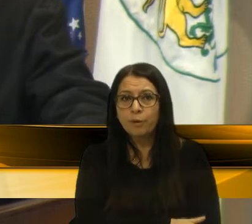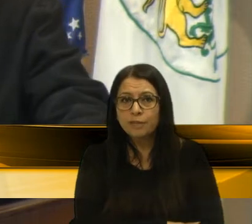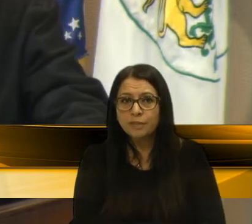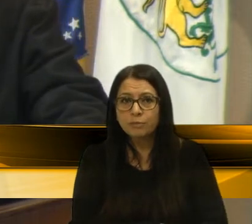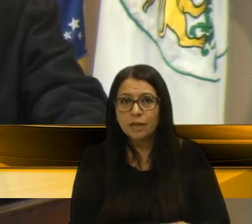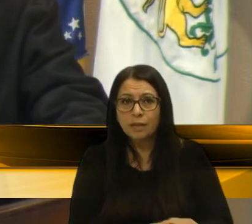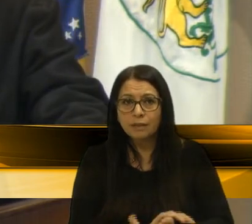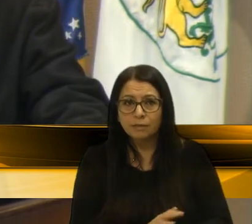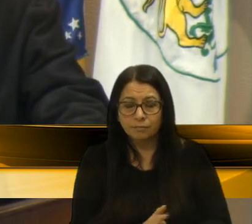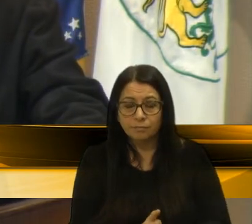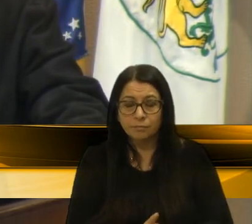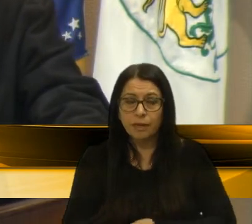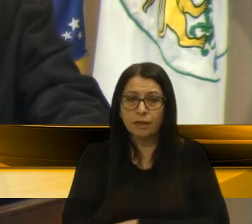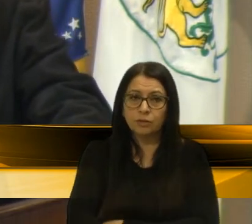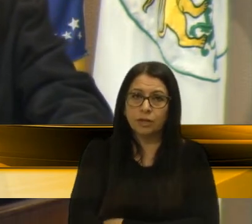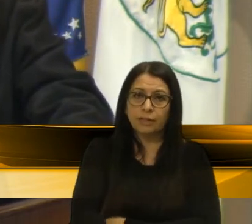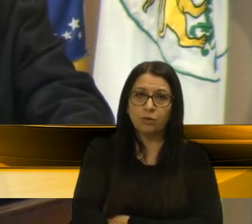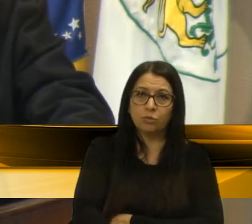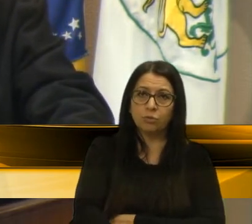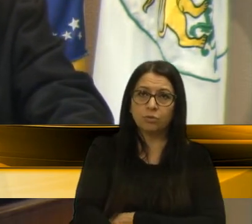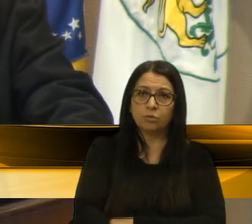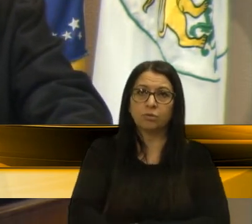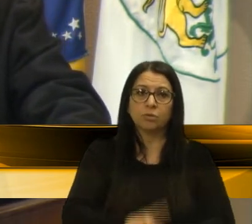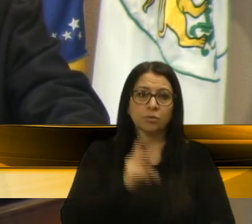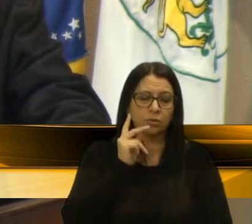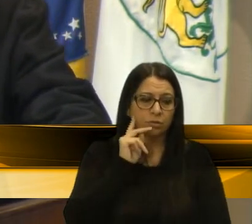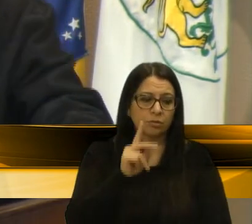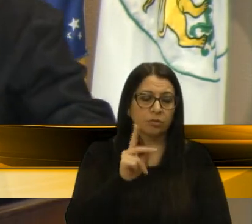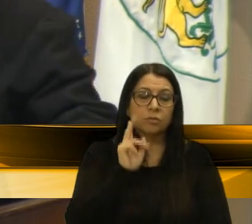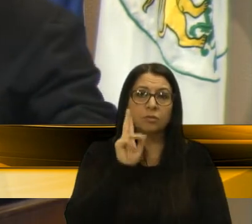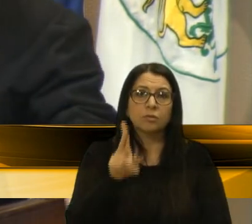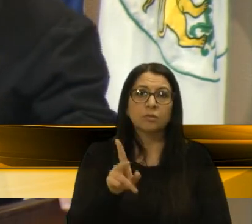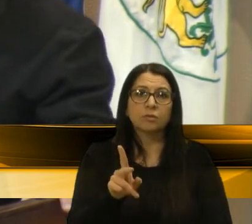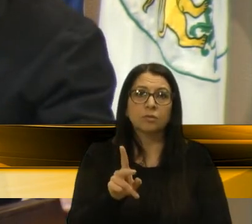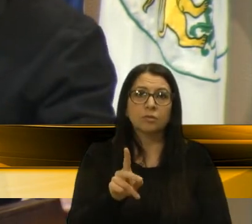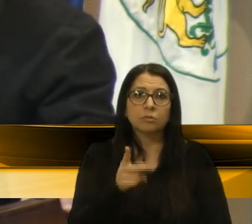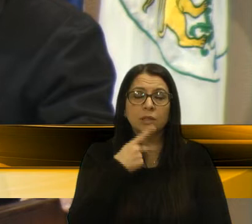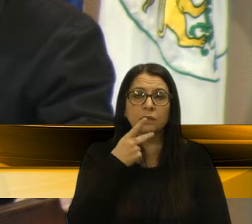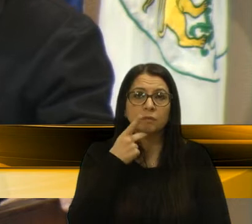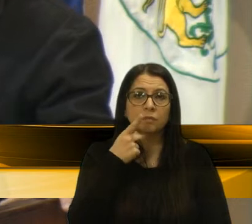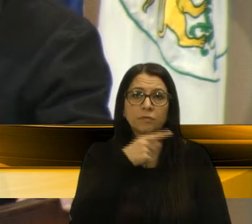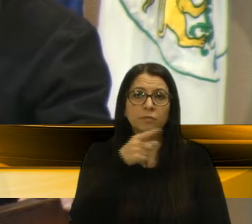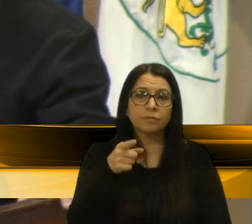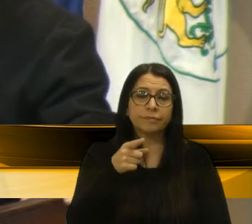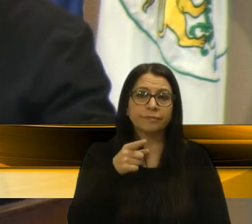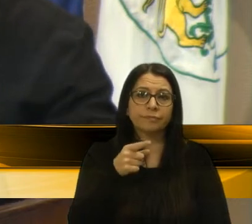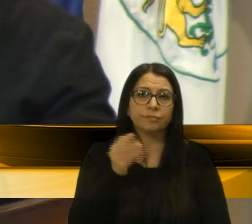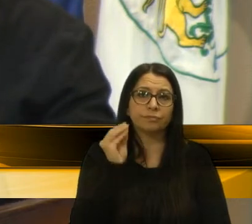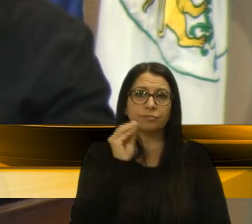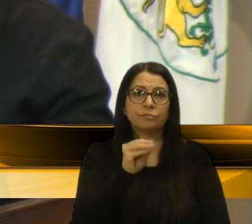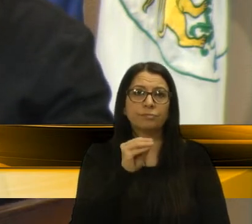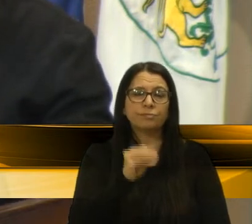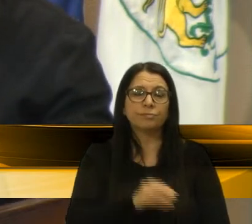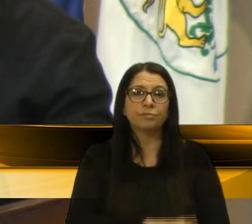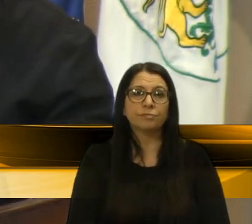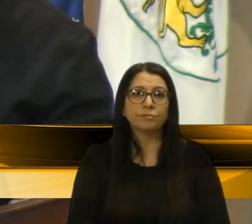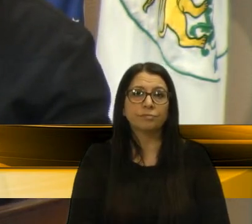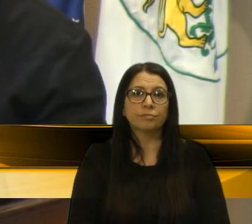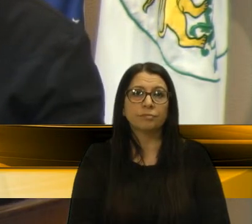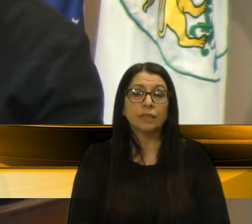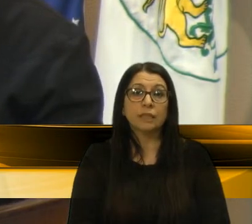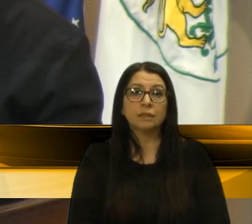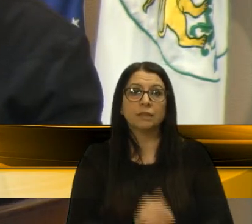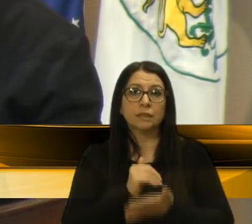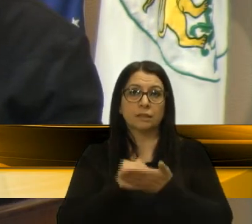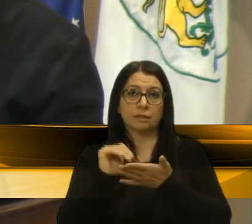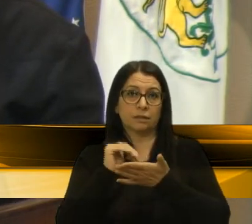reunião que não tinha absolutamente nada a ver com a fala colocada de parte do